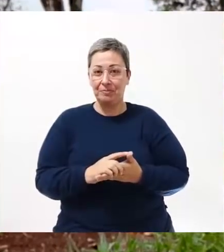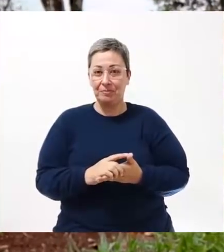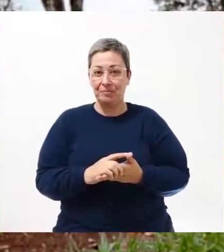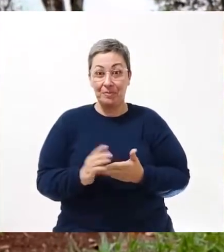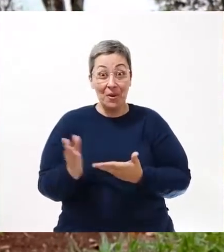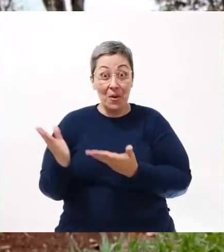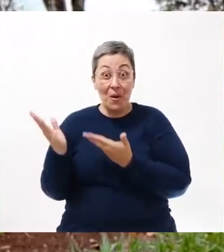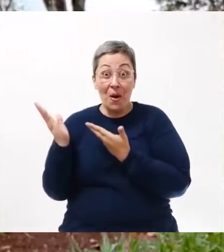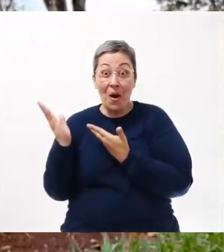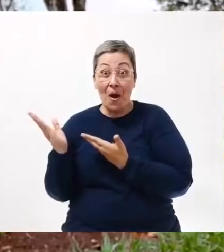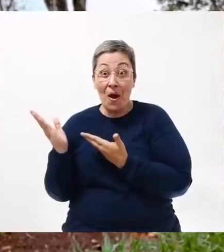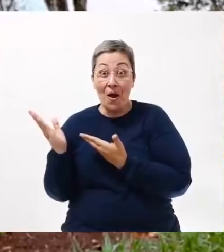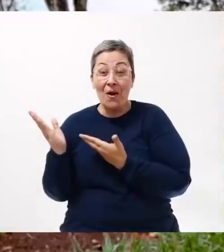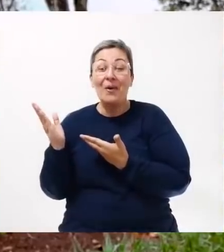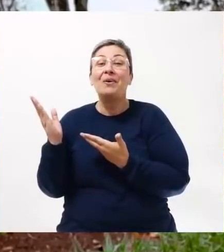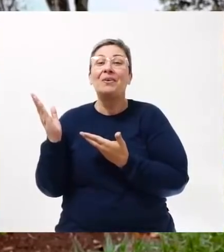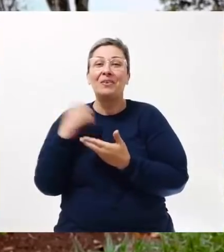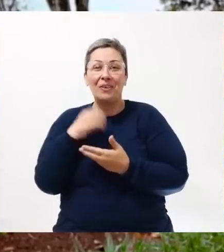vocês.